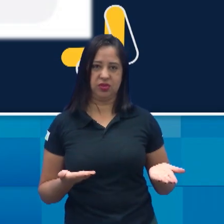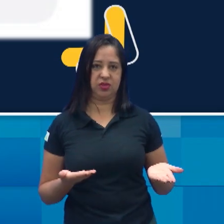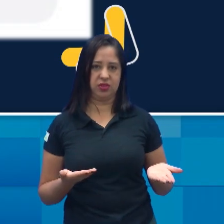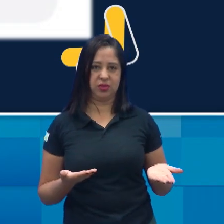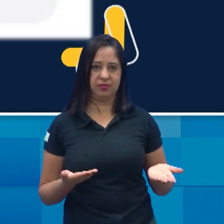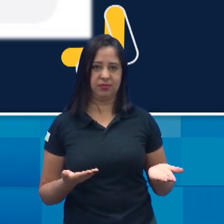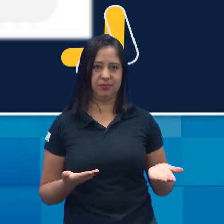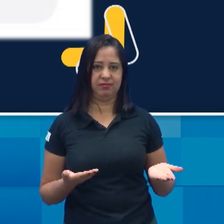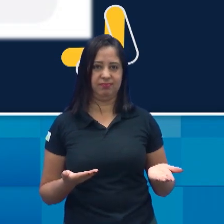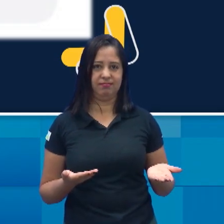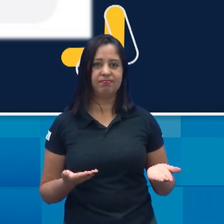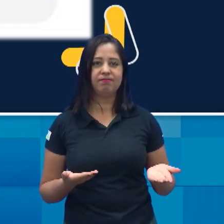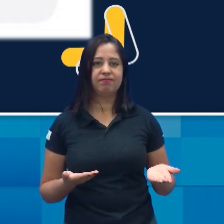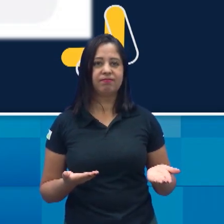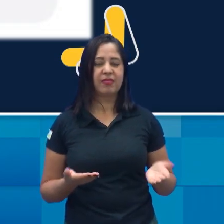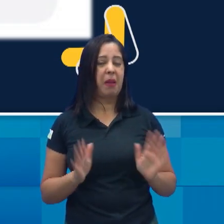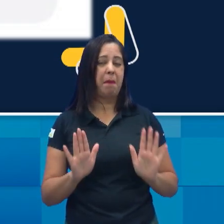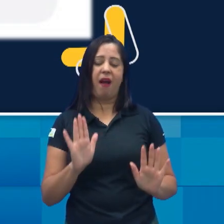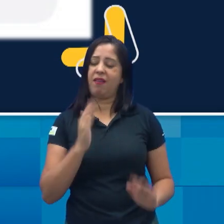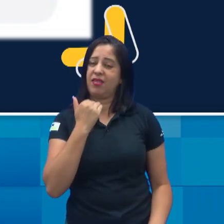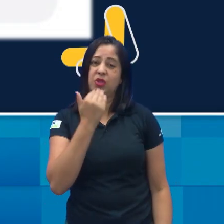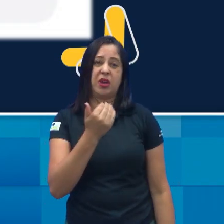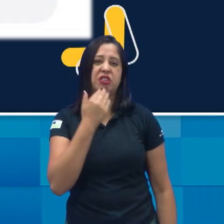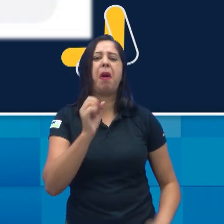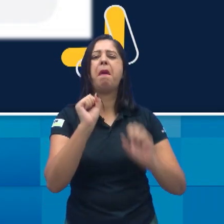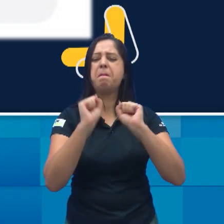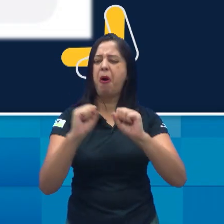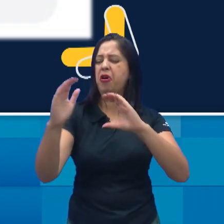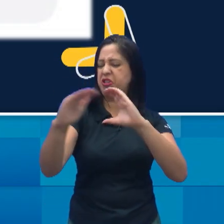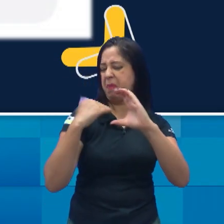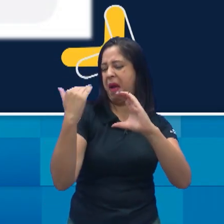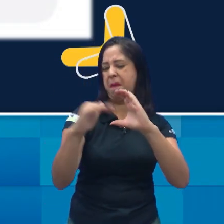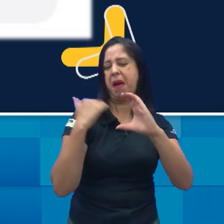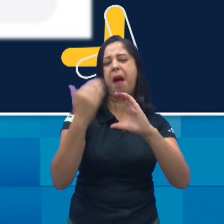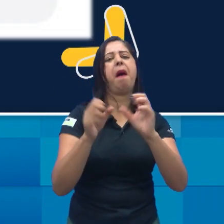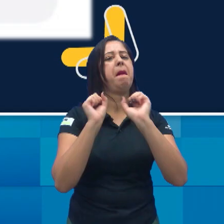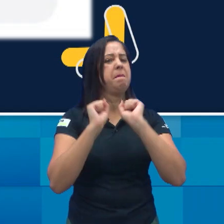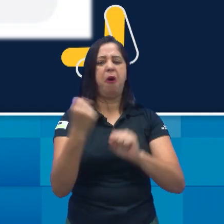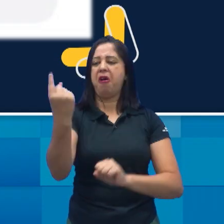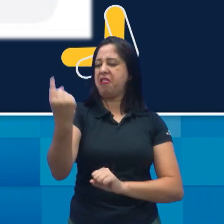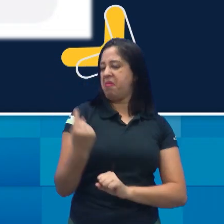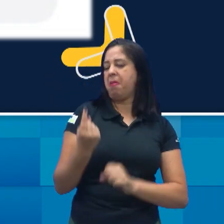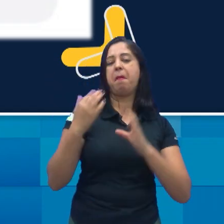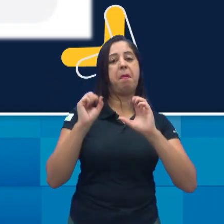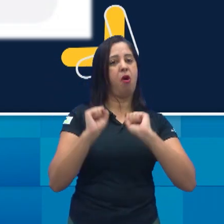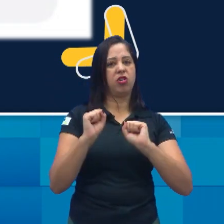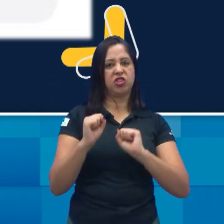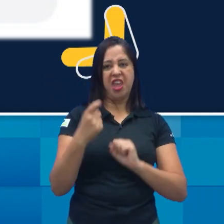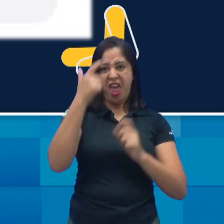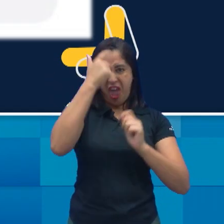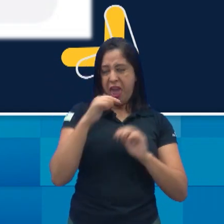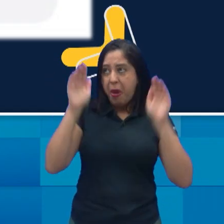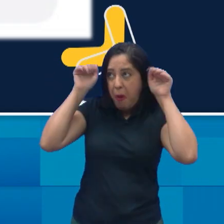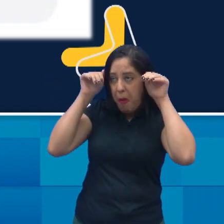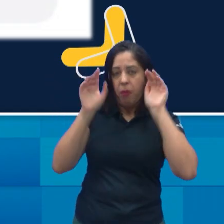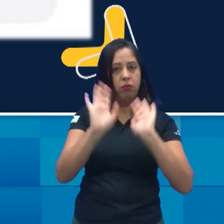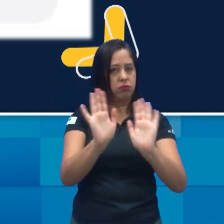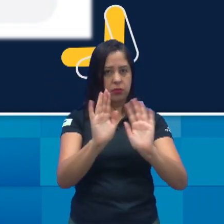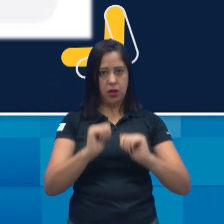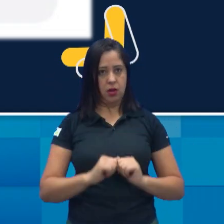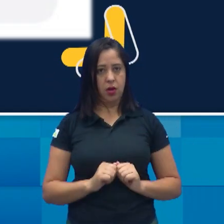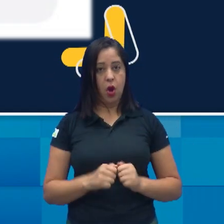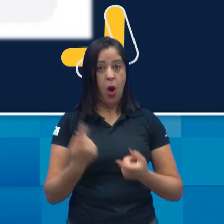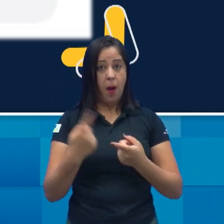E não adianta, pode mandar mensagem, pode vir aqui, que não vai me intimidar. Quando se fala de